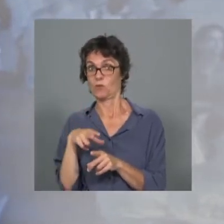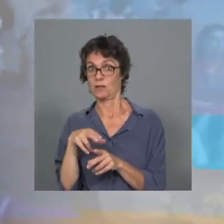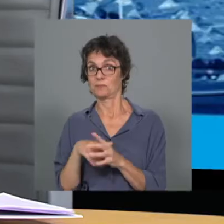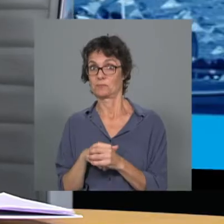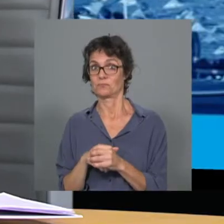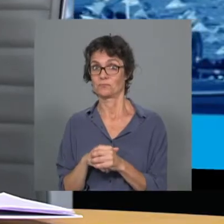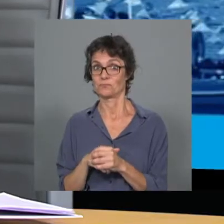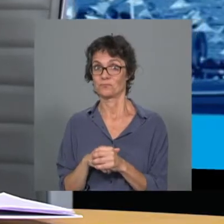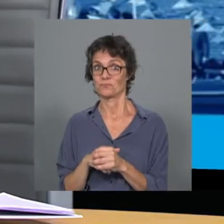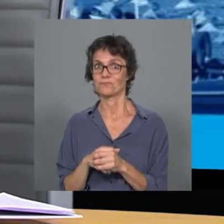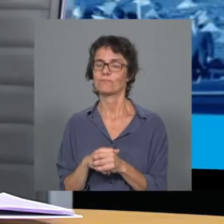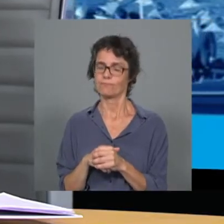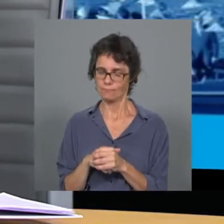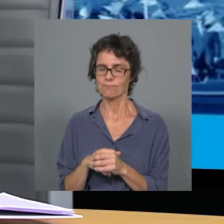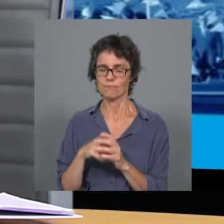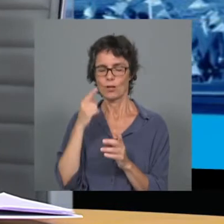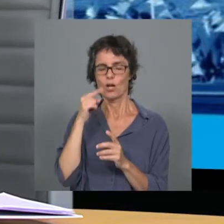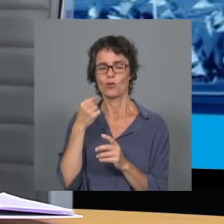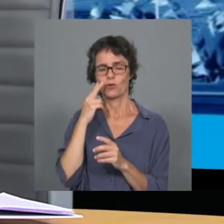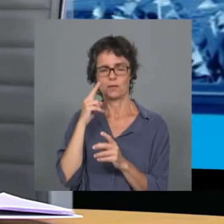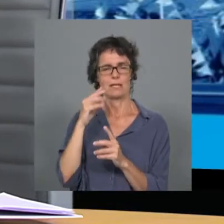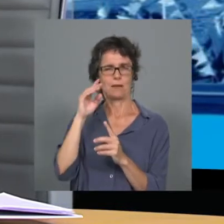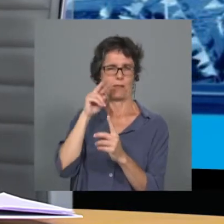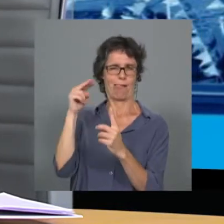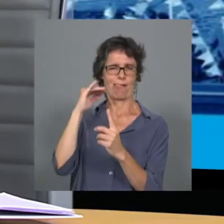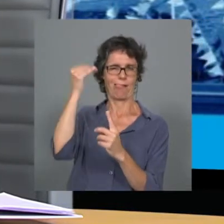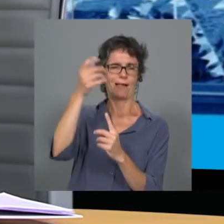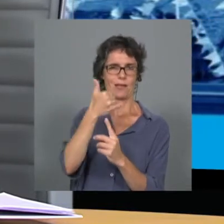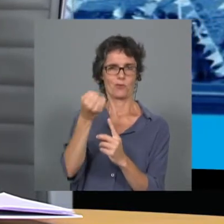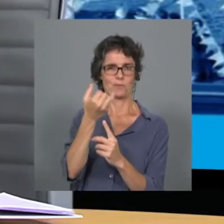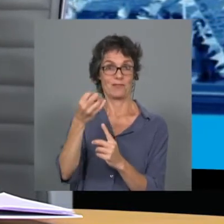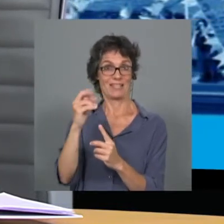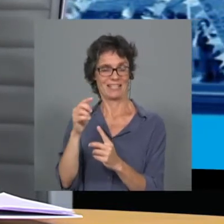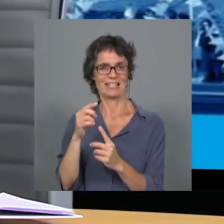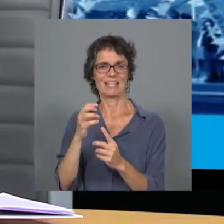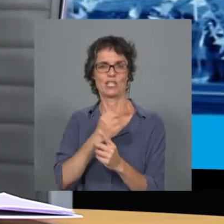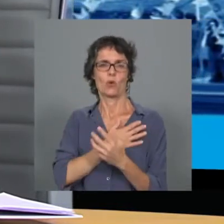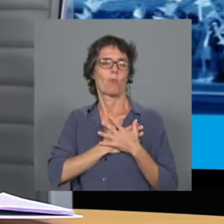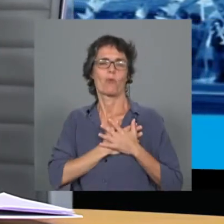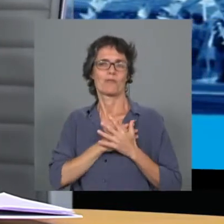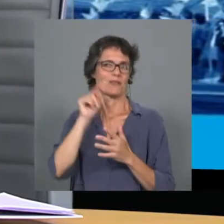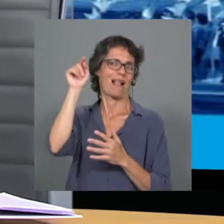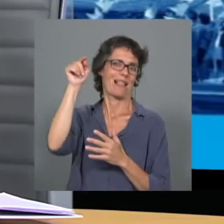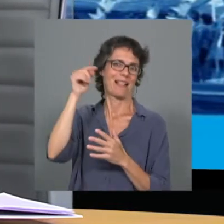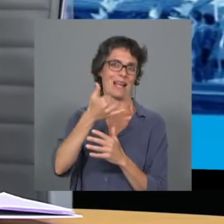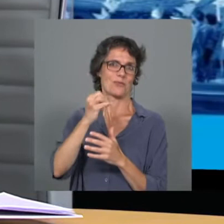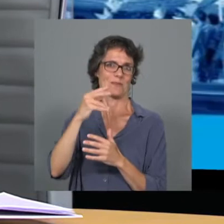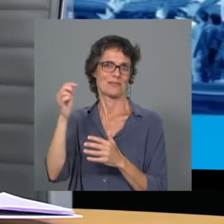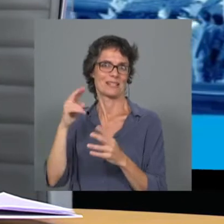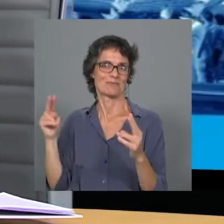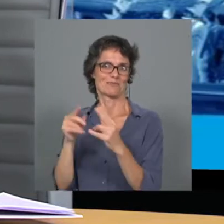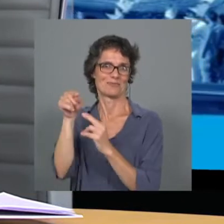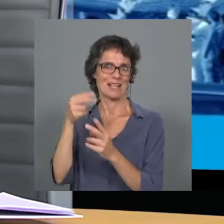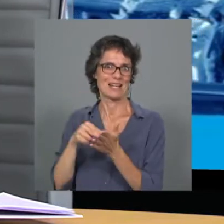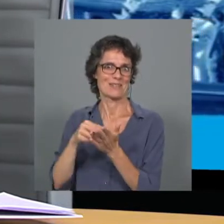Sim, estamos com os olhos em 2023, estamos com o coração em 2023, a razão